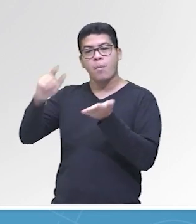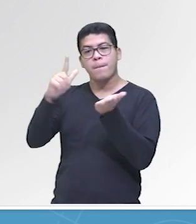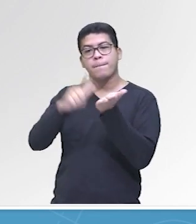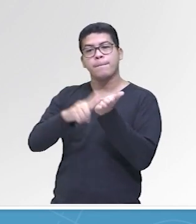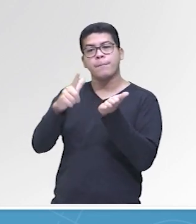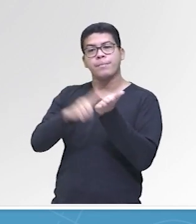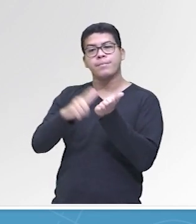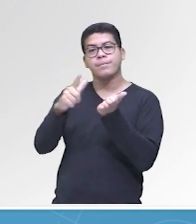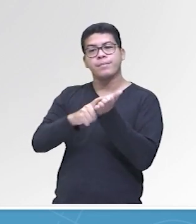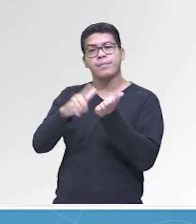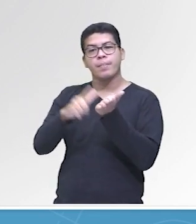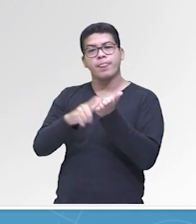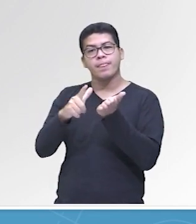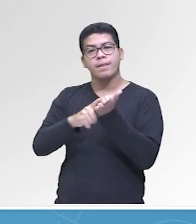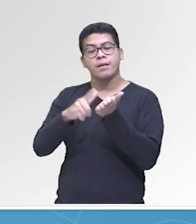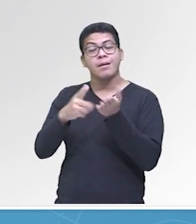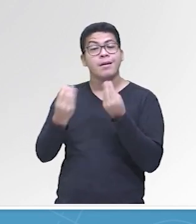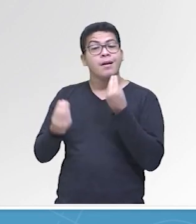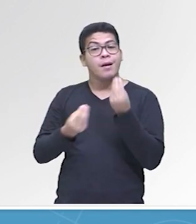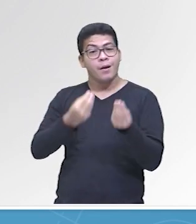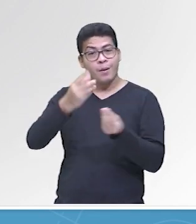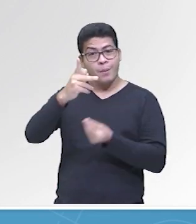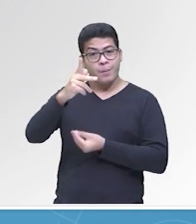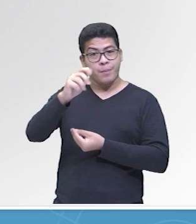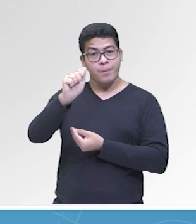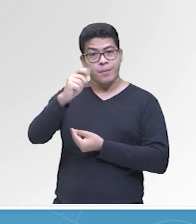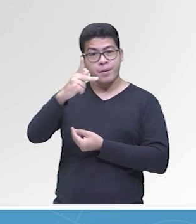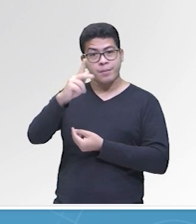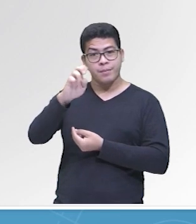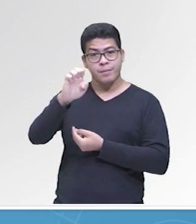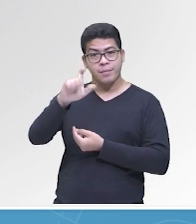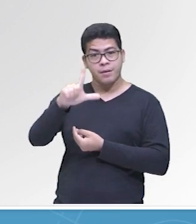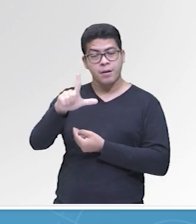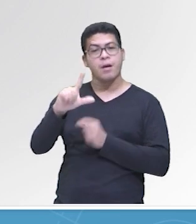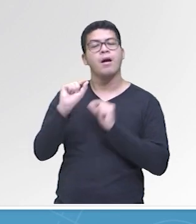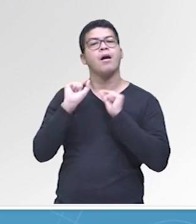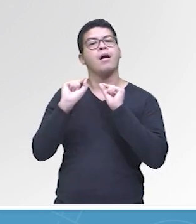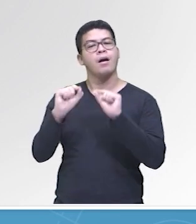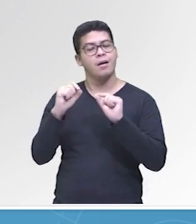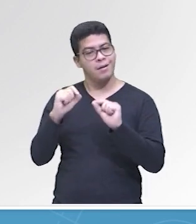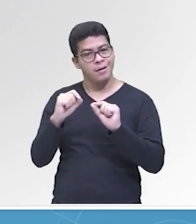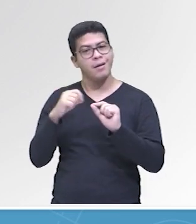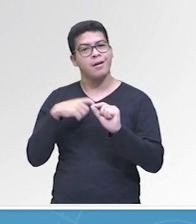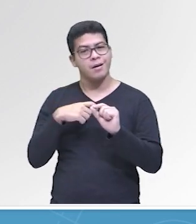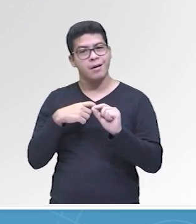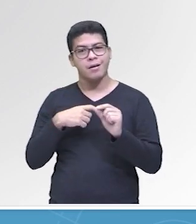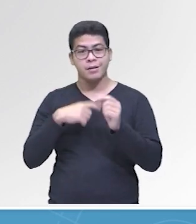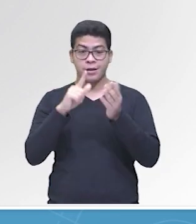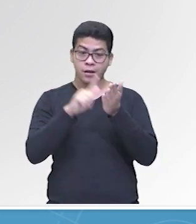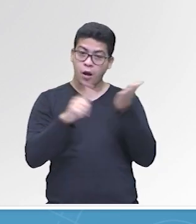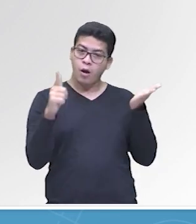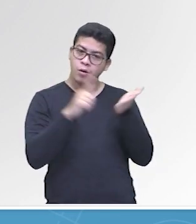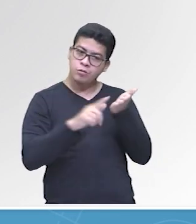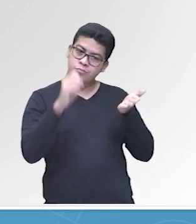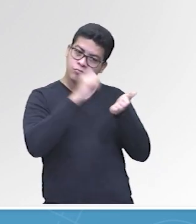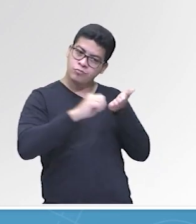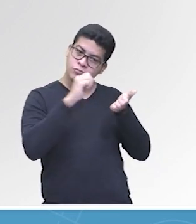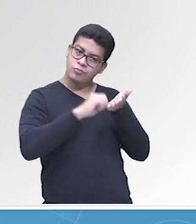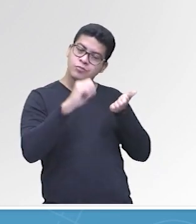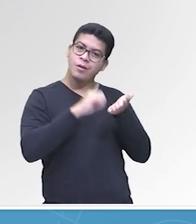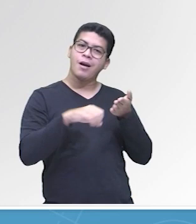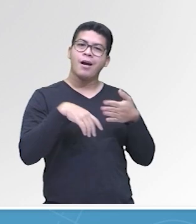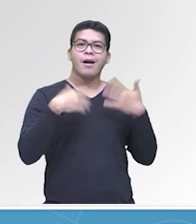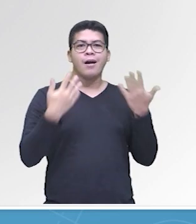material base para o papel. Então aí no seu caderno, no seu livrinho de anotações, no seu livro